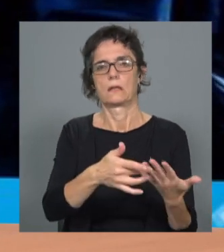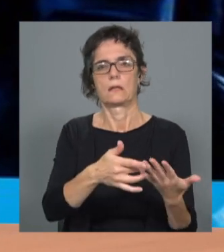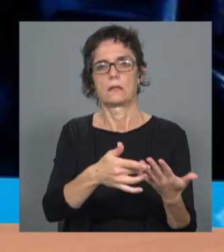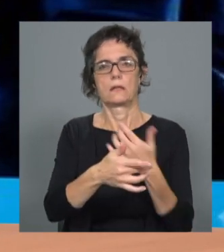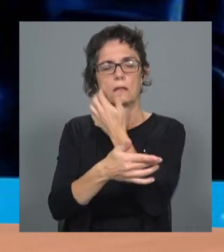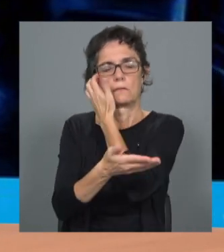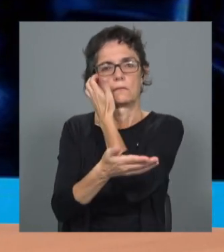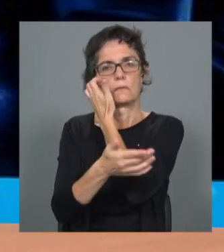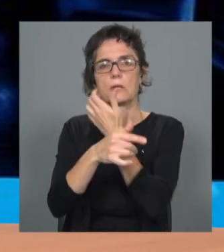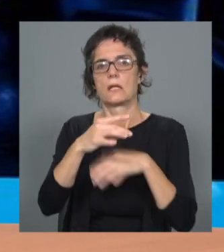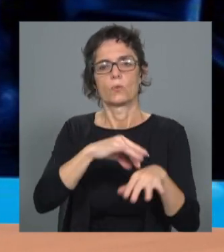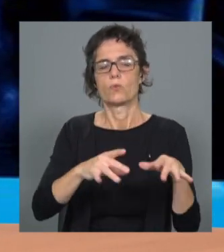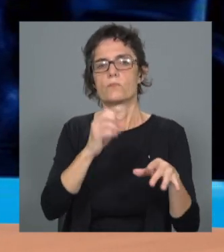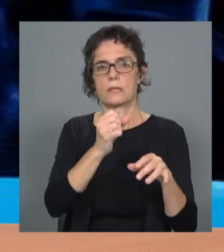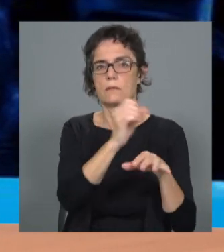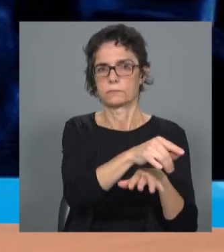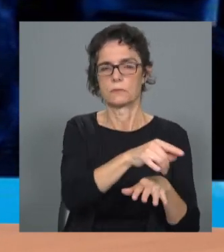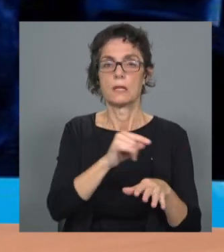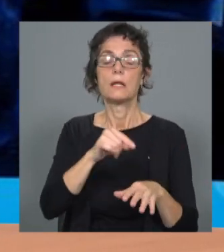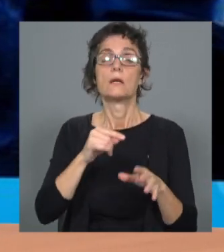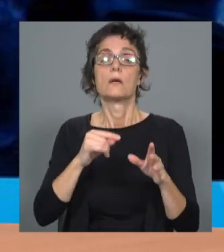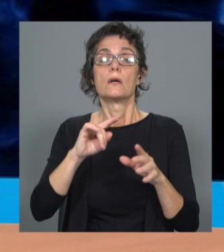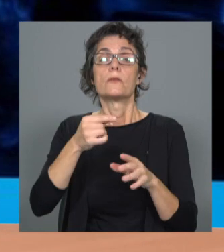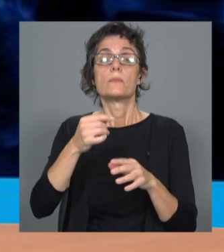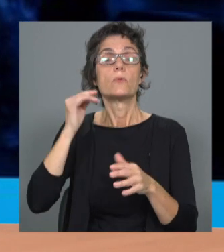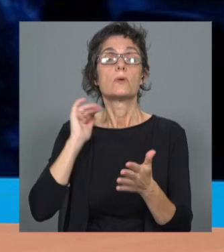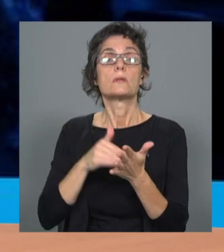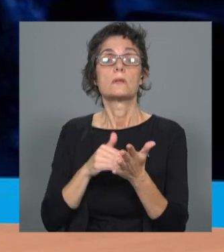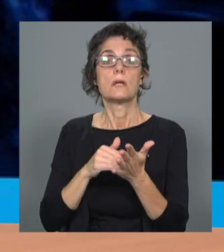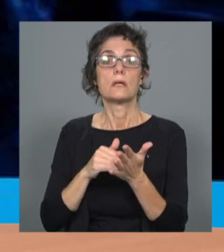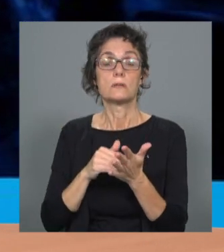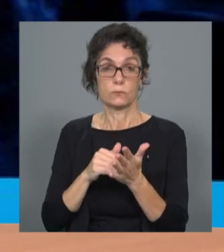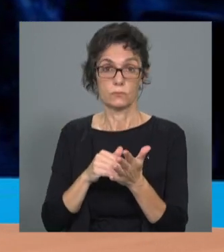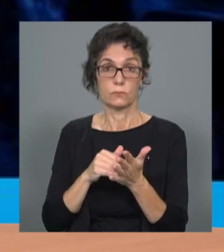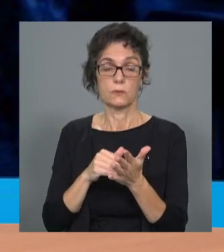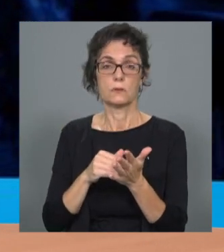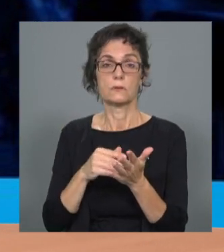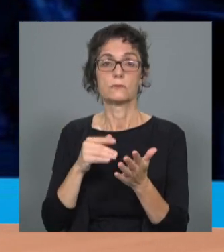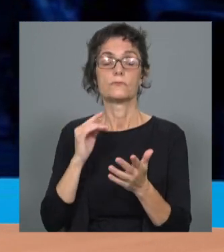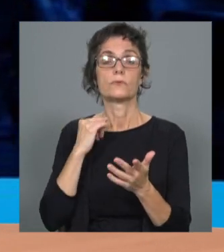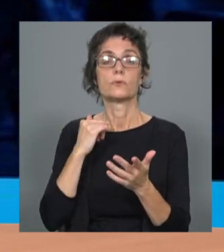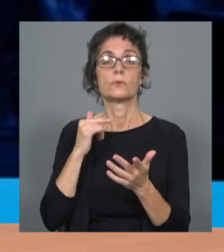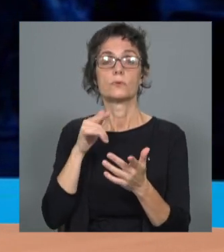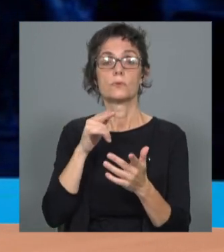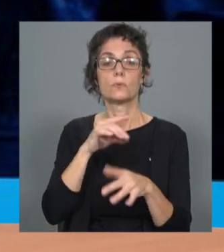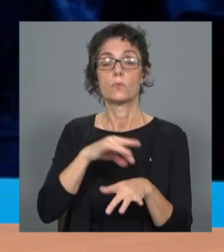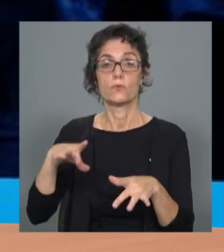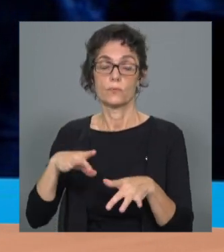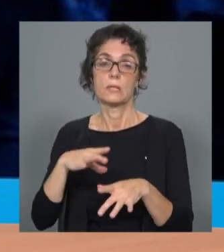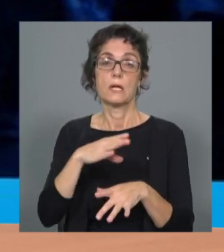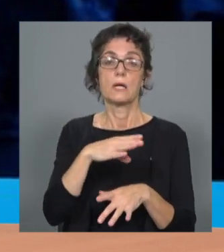Segunda-feira, eu consegui saber do Hospital de São José, por uma mensagem no telefone, que a minha mãe tinha ido para o Hospital Correio